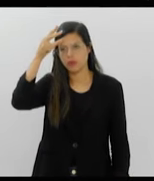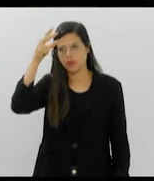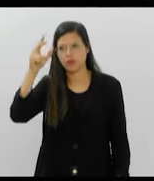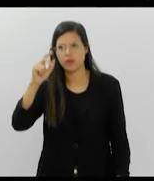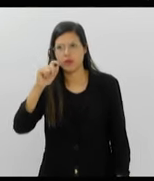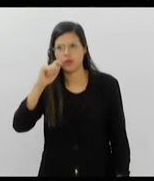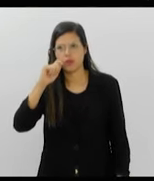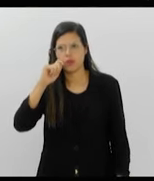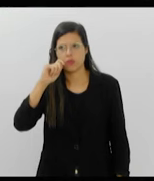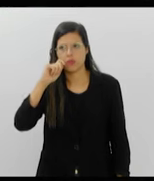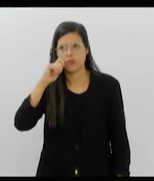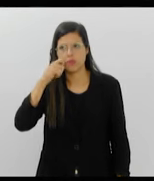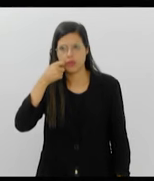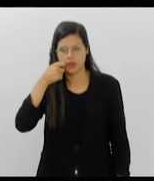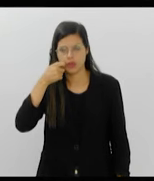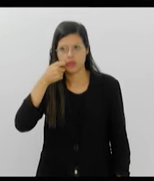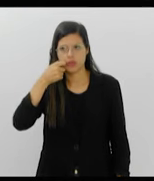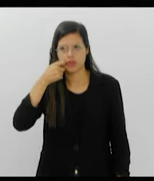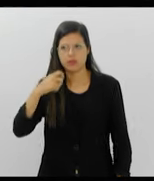Eduardo Paes.